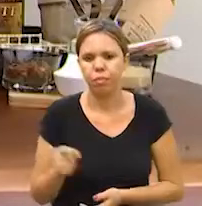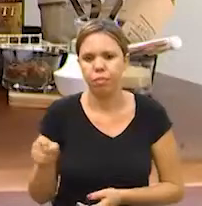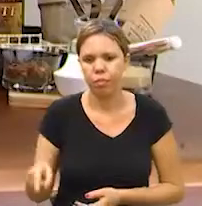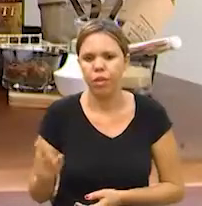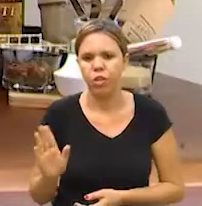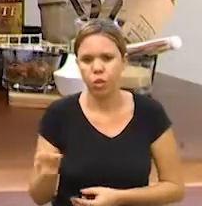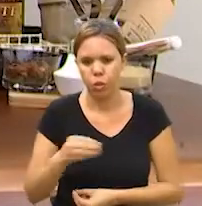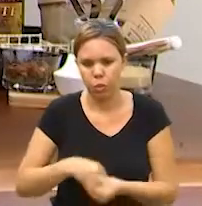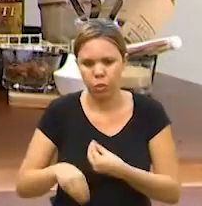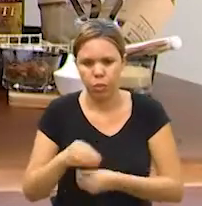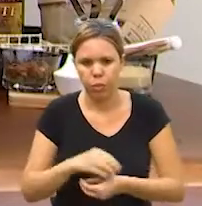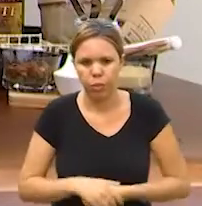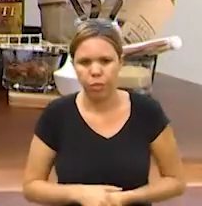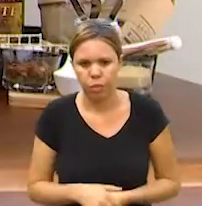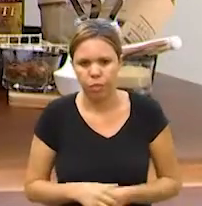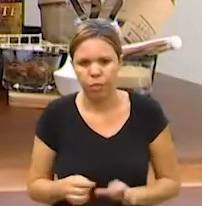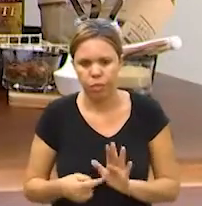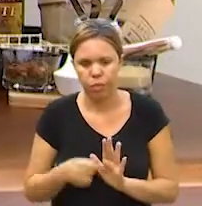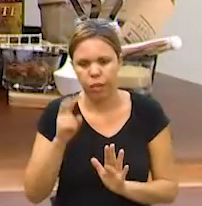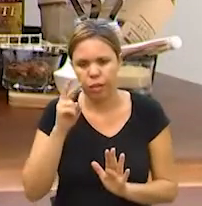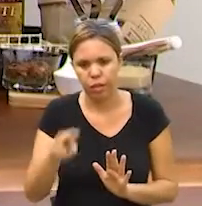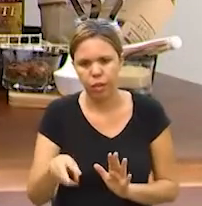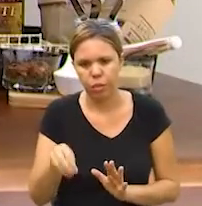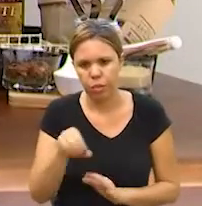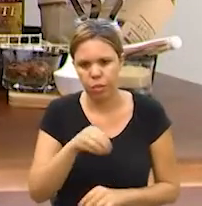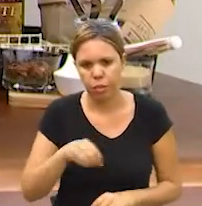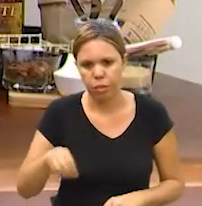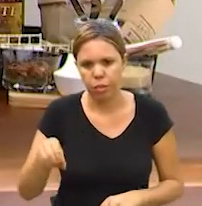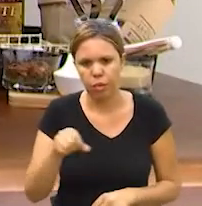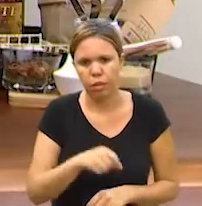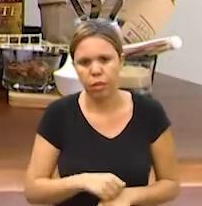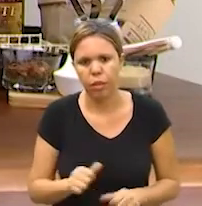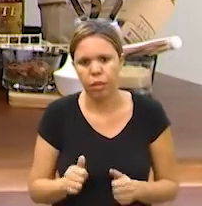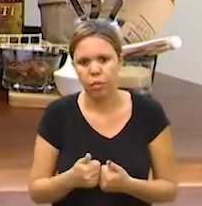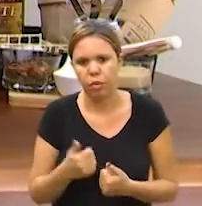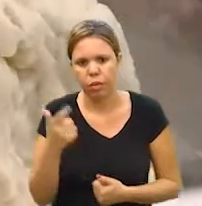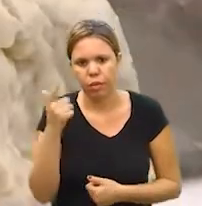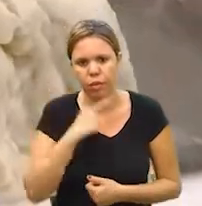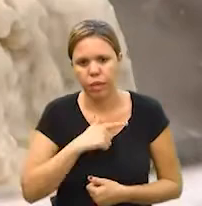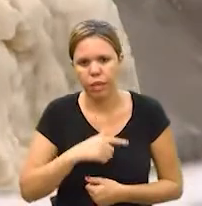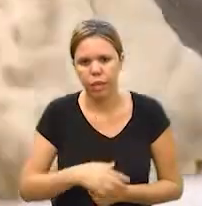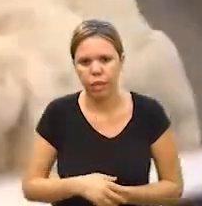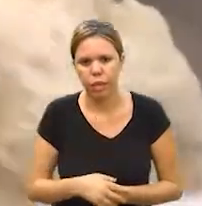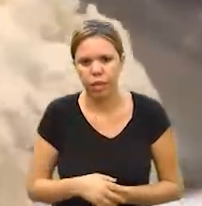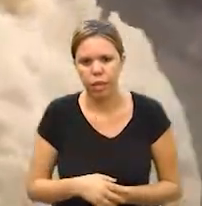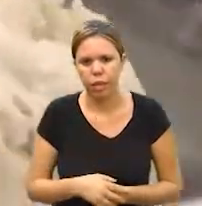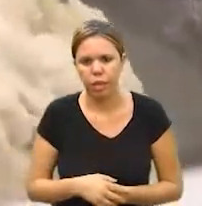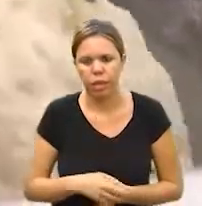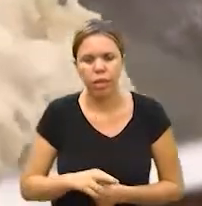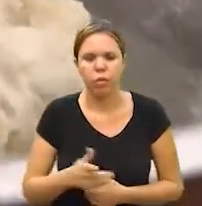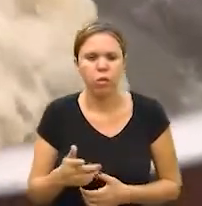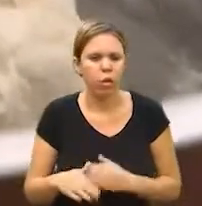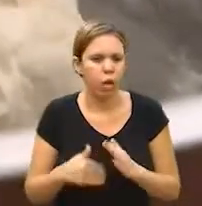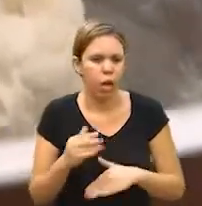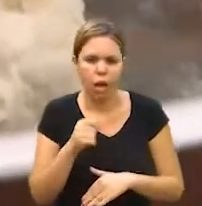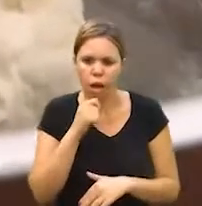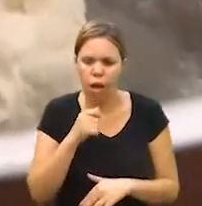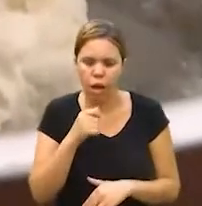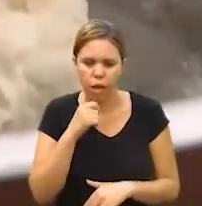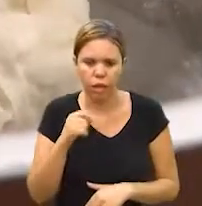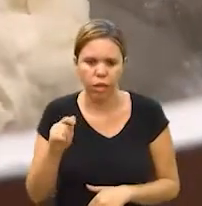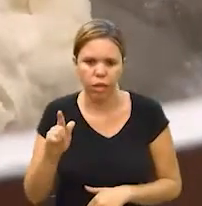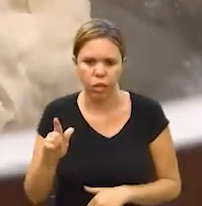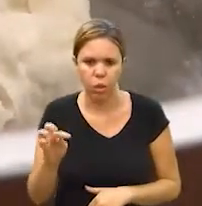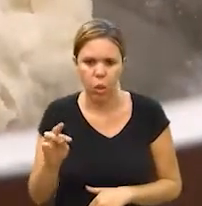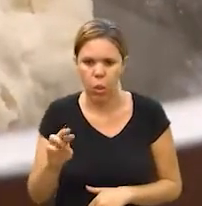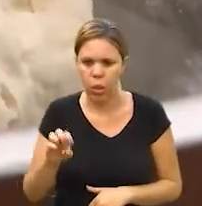nós já misturamos. Você vê que a farinha, o pão tá feio, uhum. Né? Porque não tá desenvolvido o glúten. Então fica